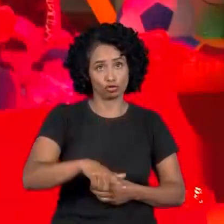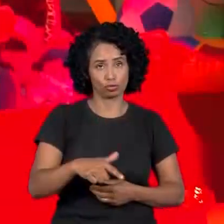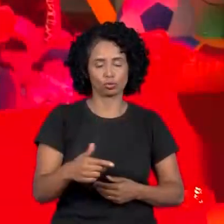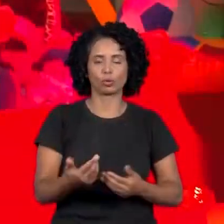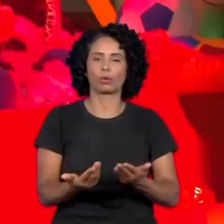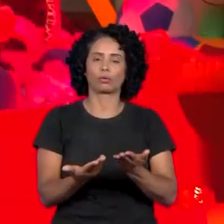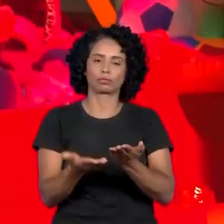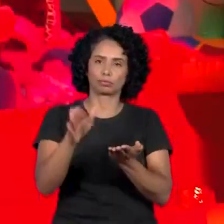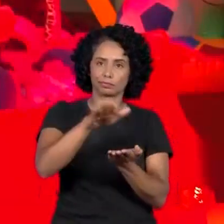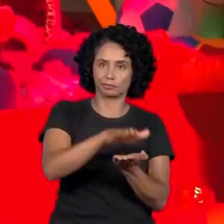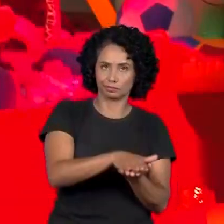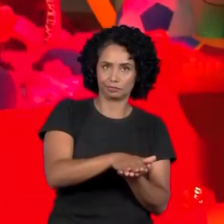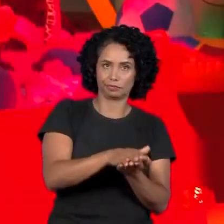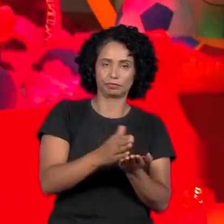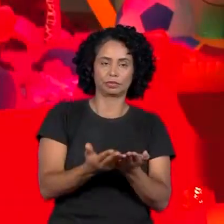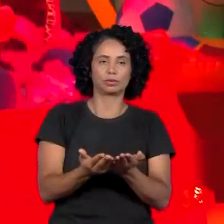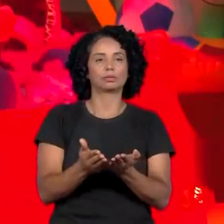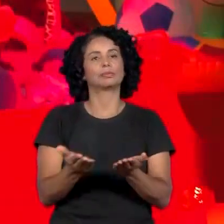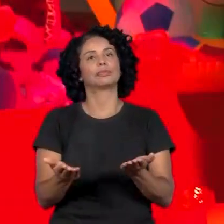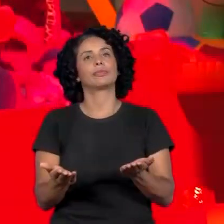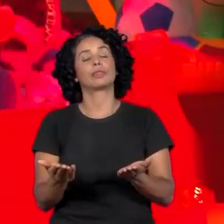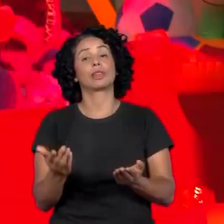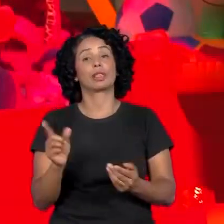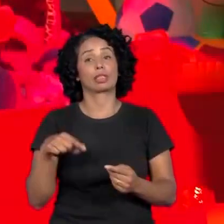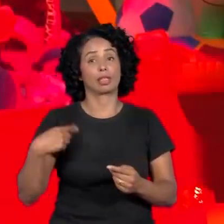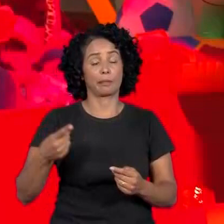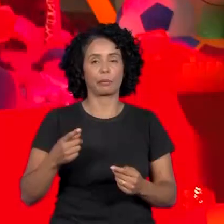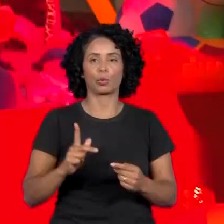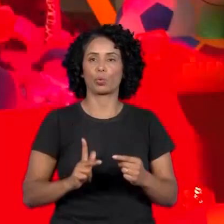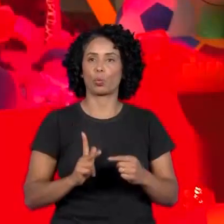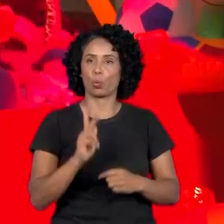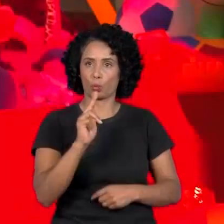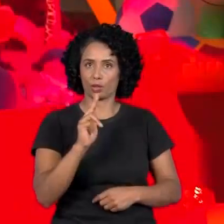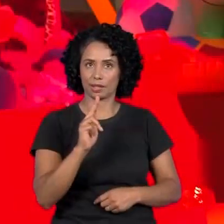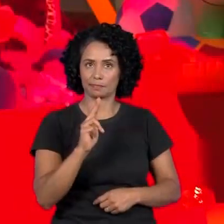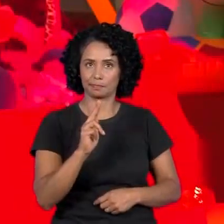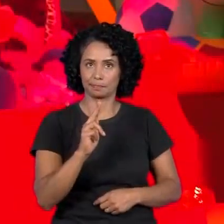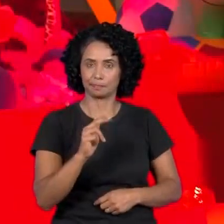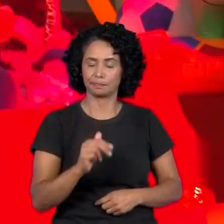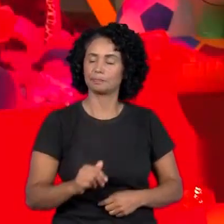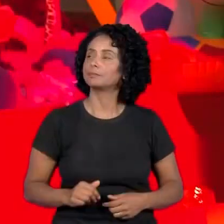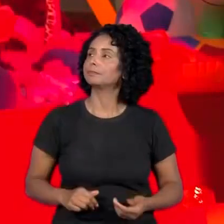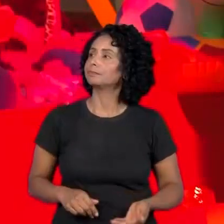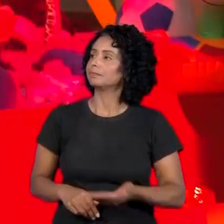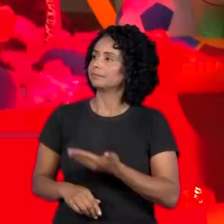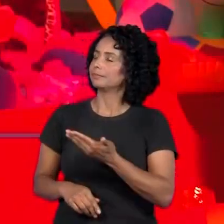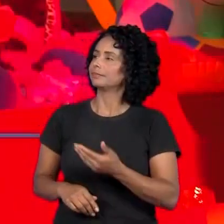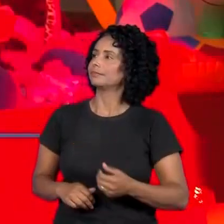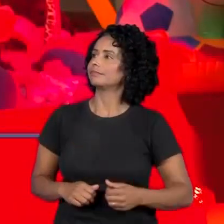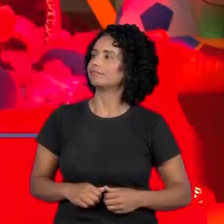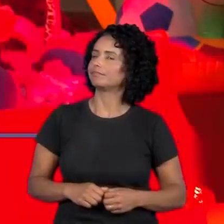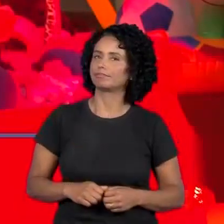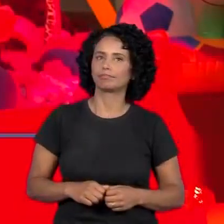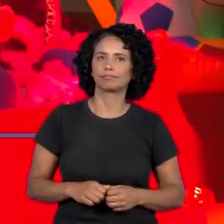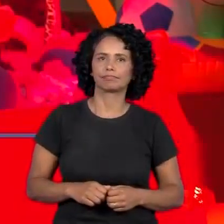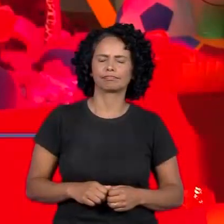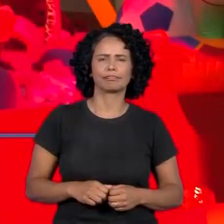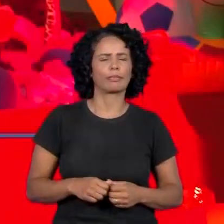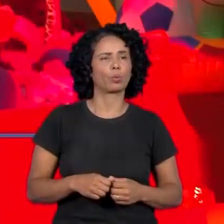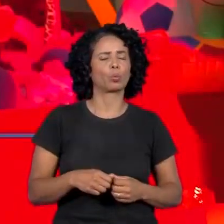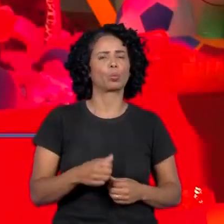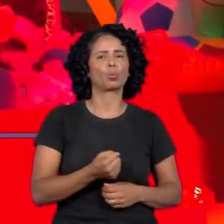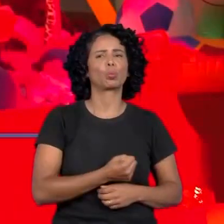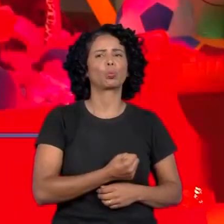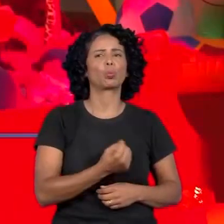metade novamente. E vou recortar essas partes. E aí, quantos pedaços